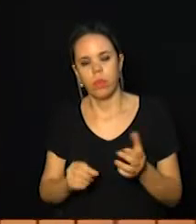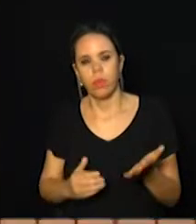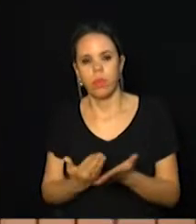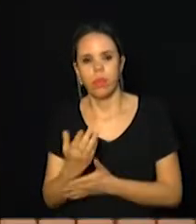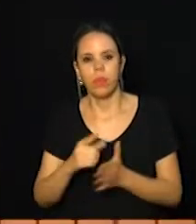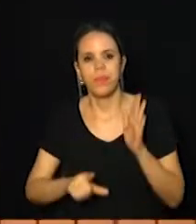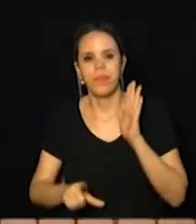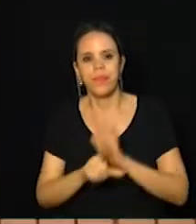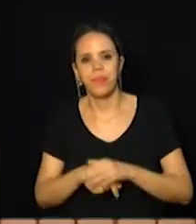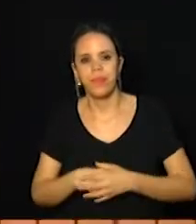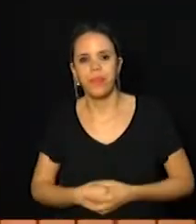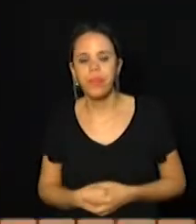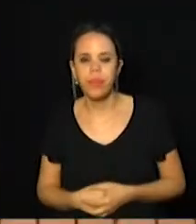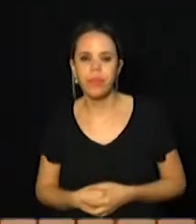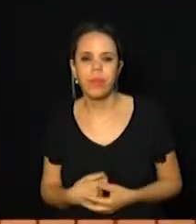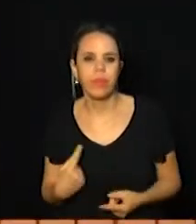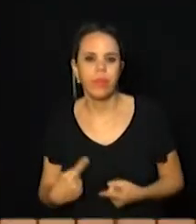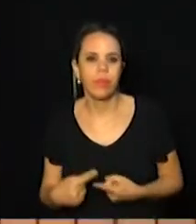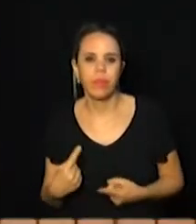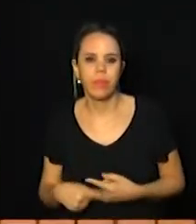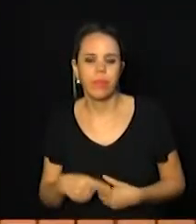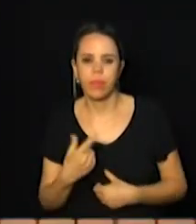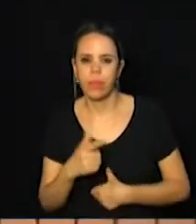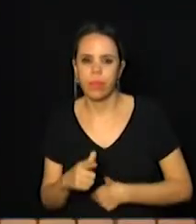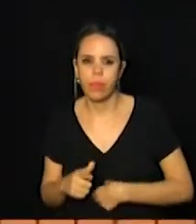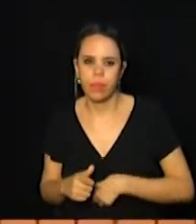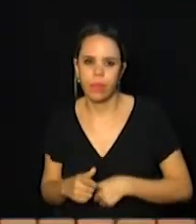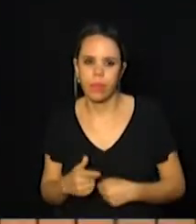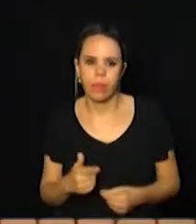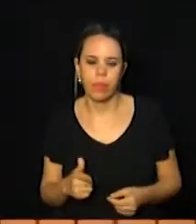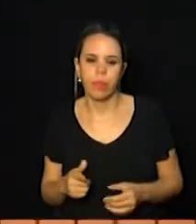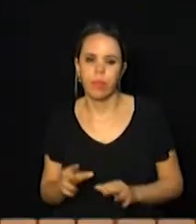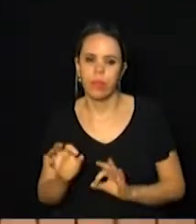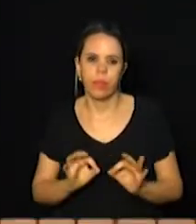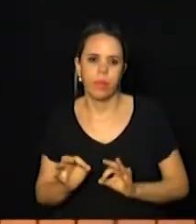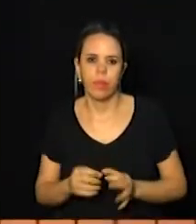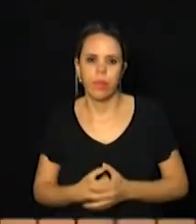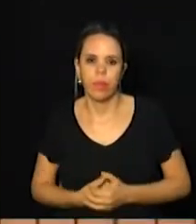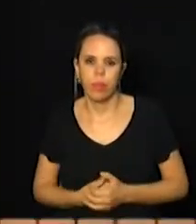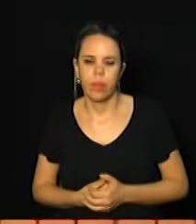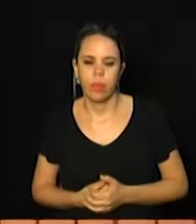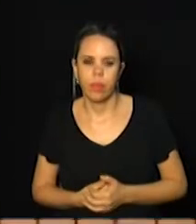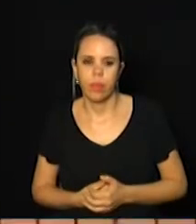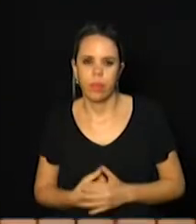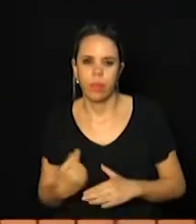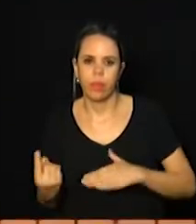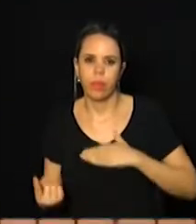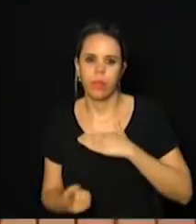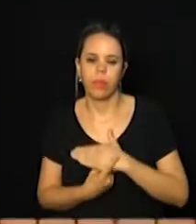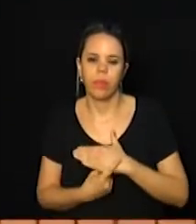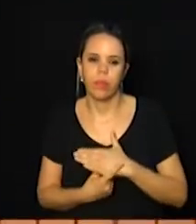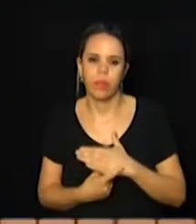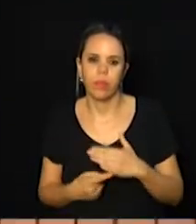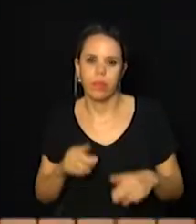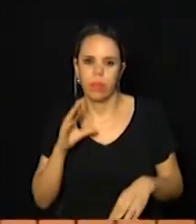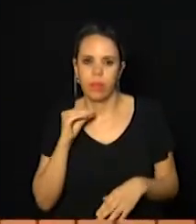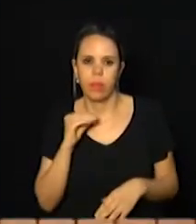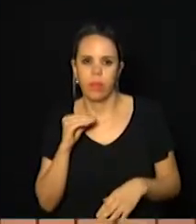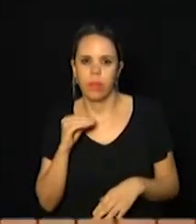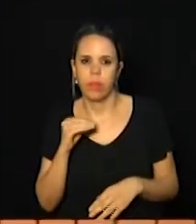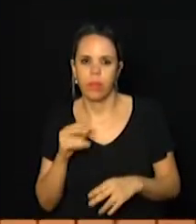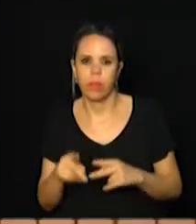aprovada a Lei E por quê Porque não existe não estão preparado o consumidor vai ser funcionário